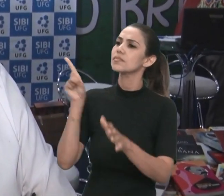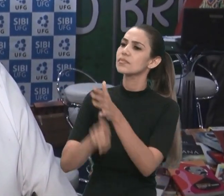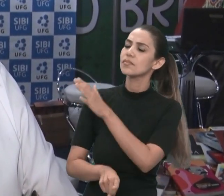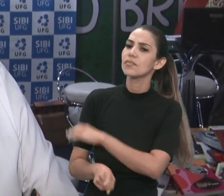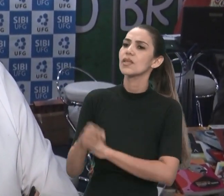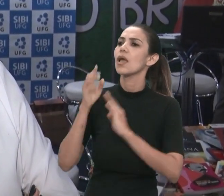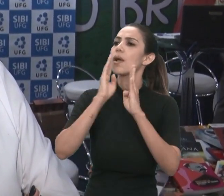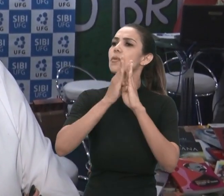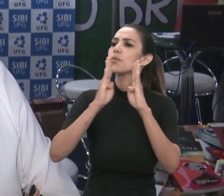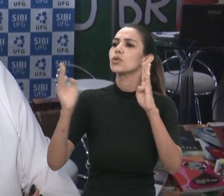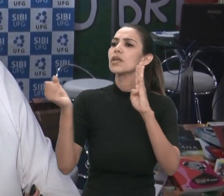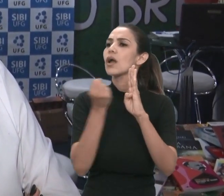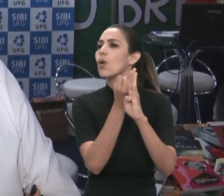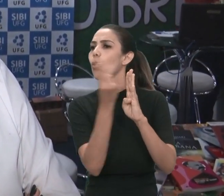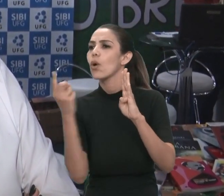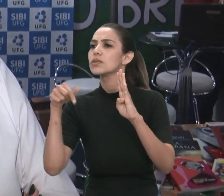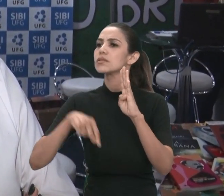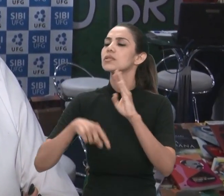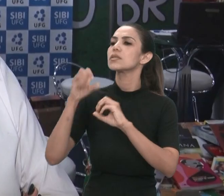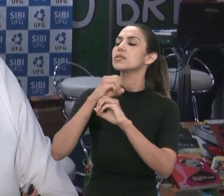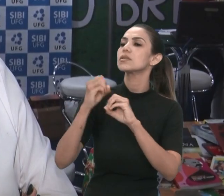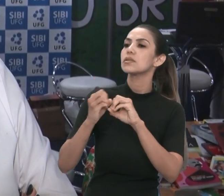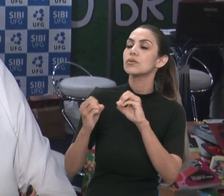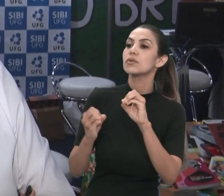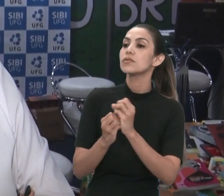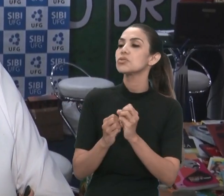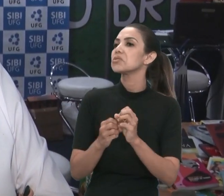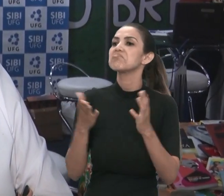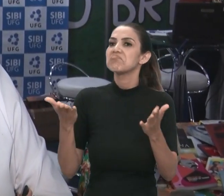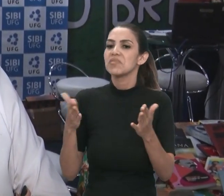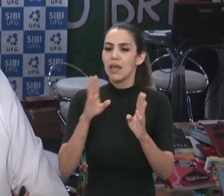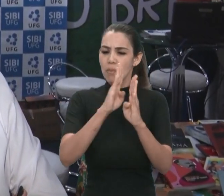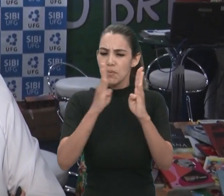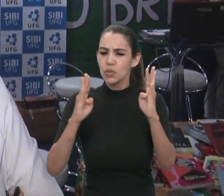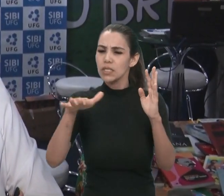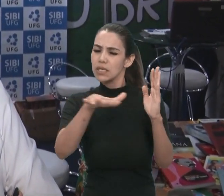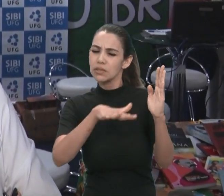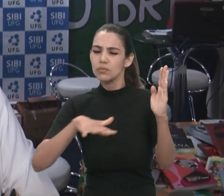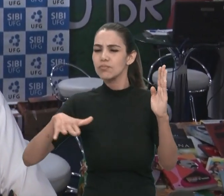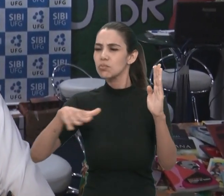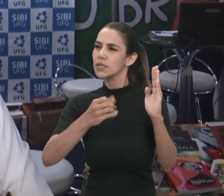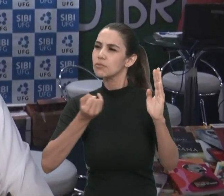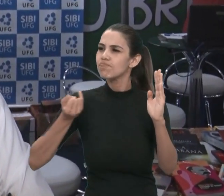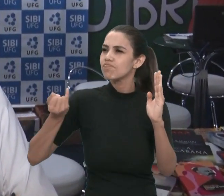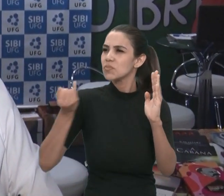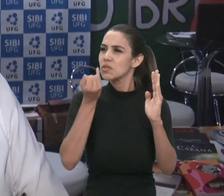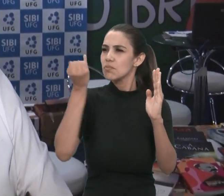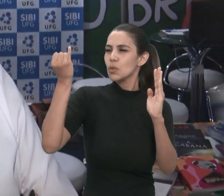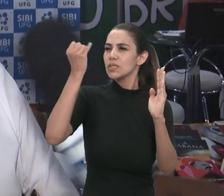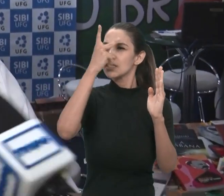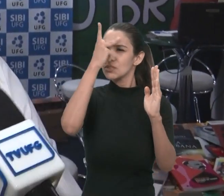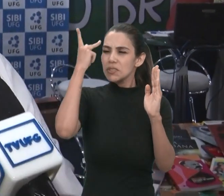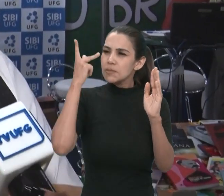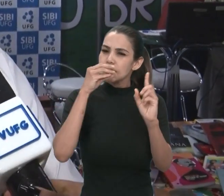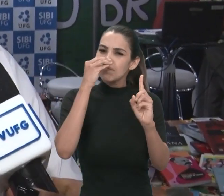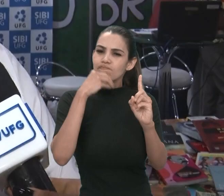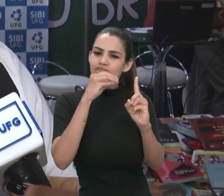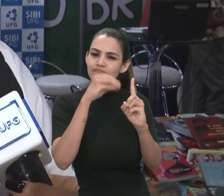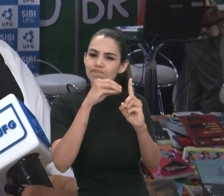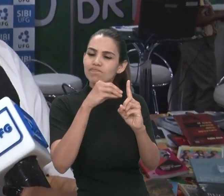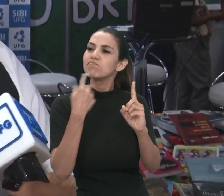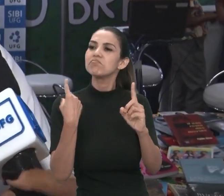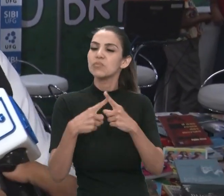quantas bibliotecas a UFG tem e por que que são espaços tão importantes para quem está em situação de vulnerabilidade?